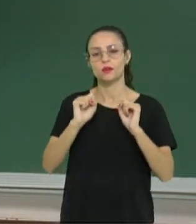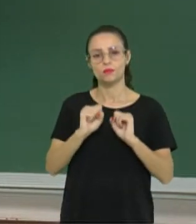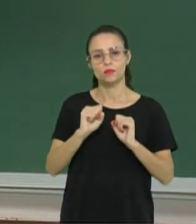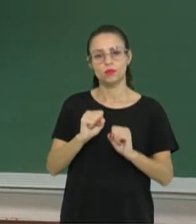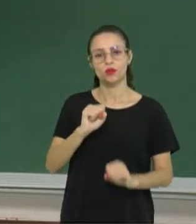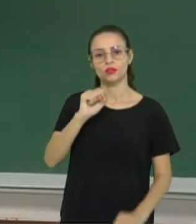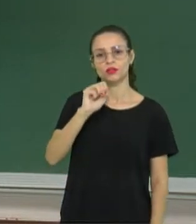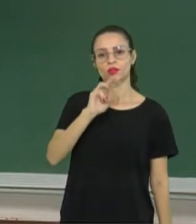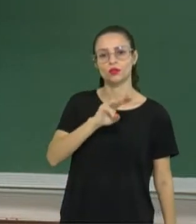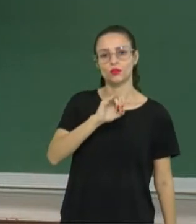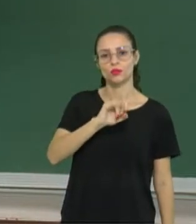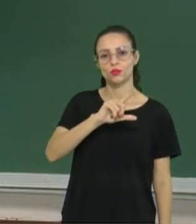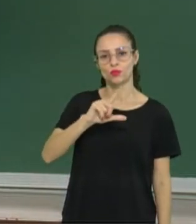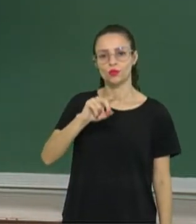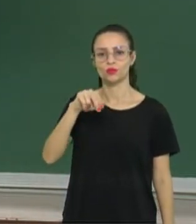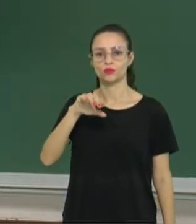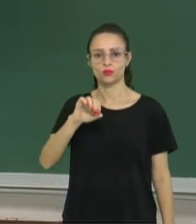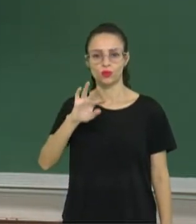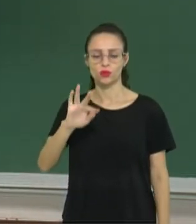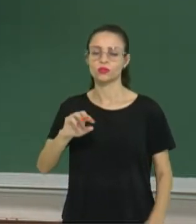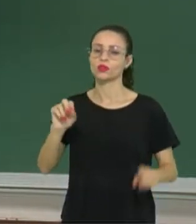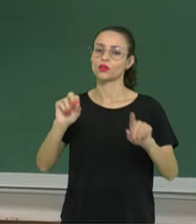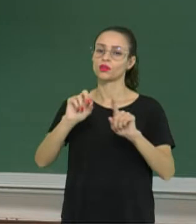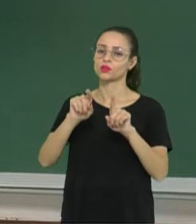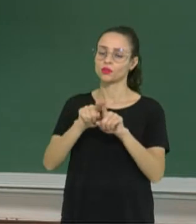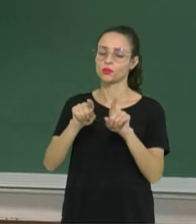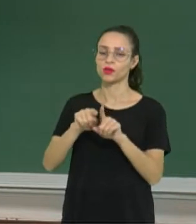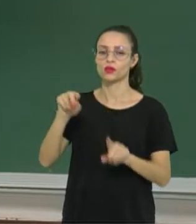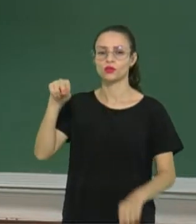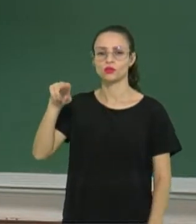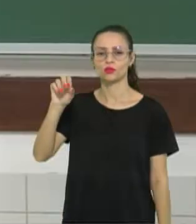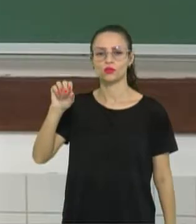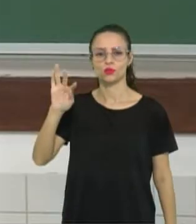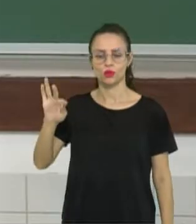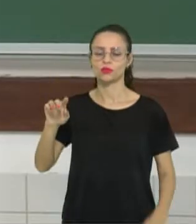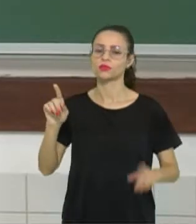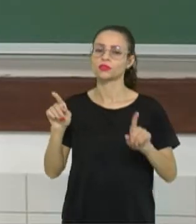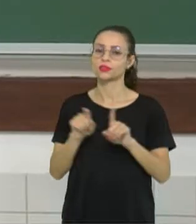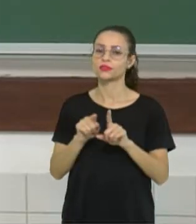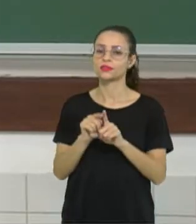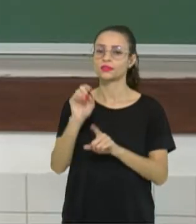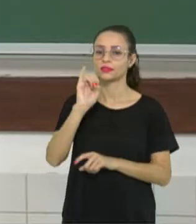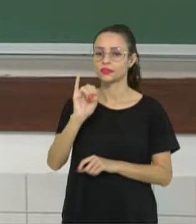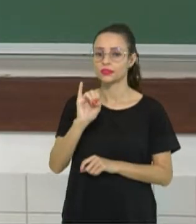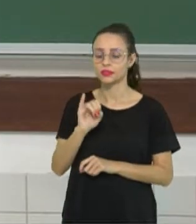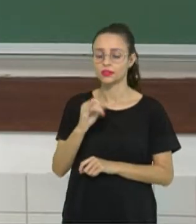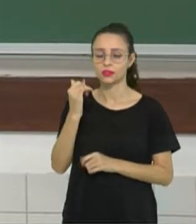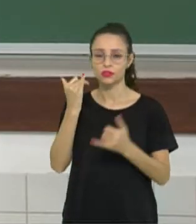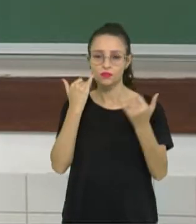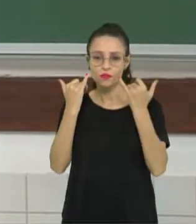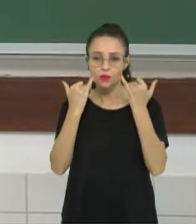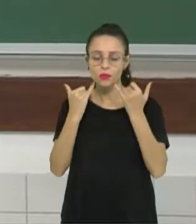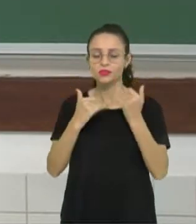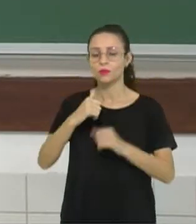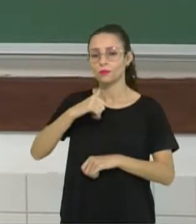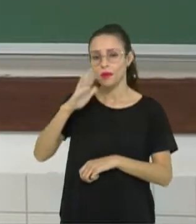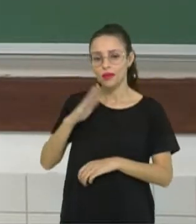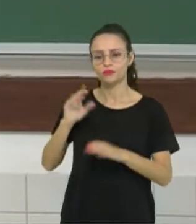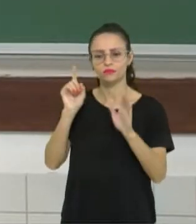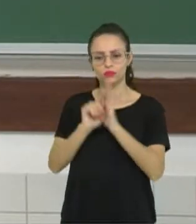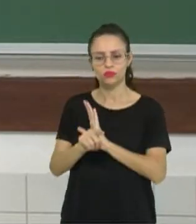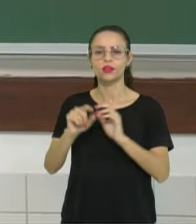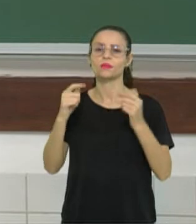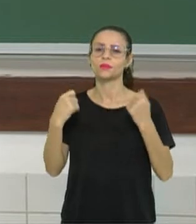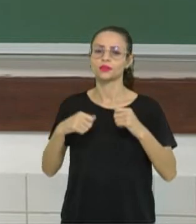will not quanto won't. Se tivermos uma information question, ou seja, uma pergunta que necessite de mais informação, a